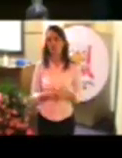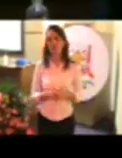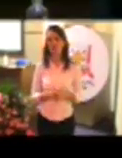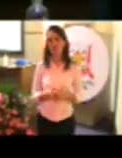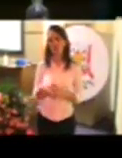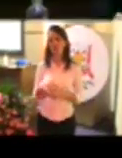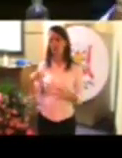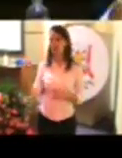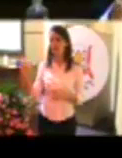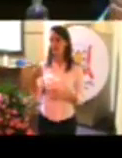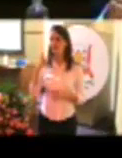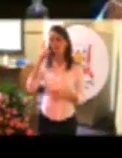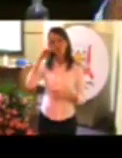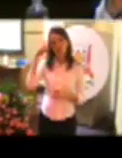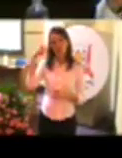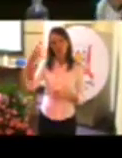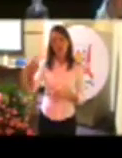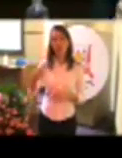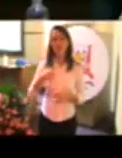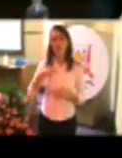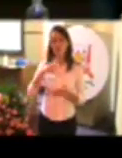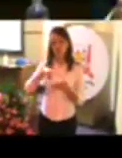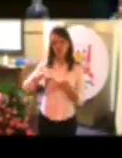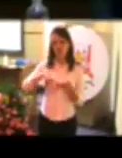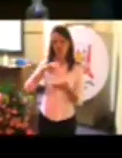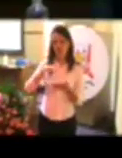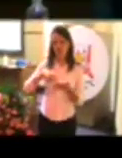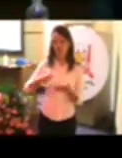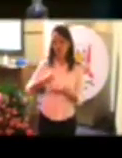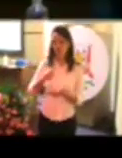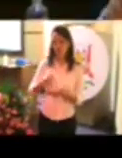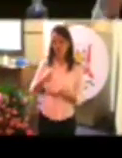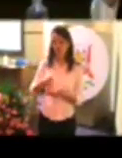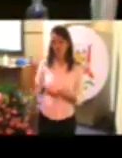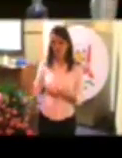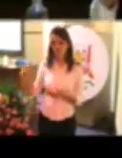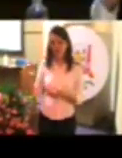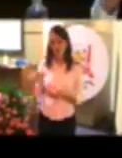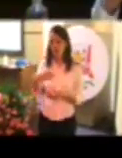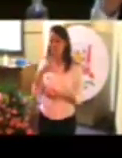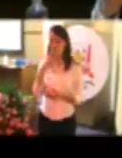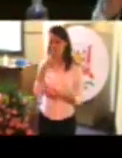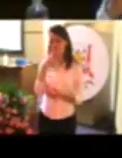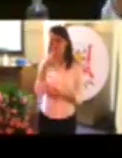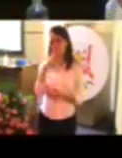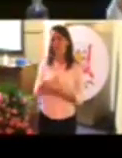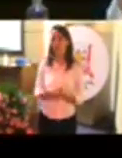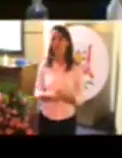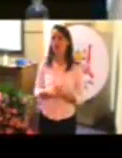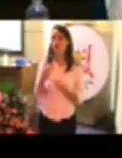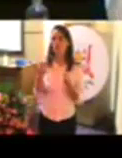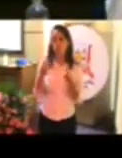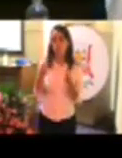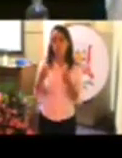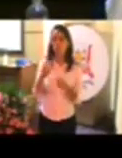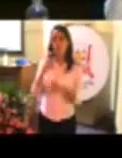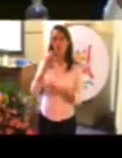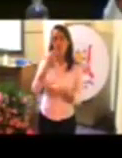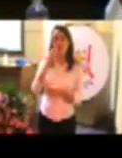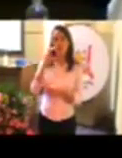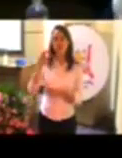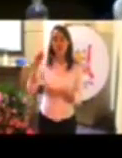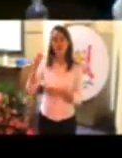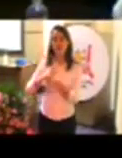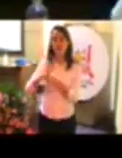Eu tenho impressão, cada dia eu leio um pouco mais sobre a vida desse homem e eu fico impressionado como é que há 800